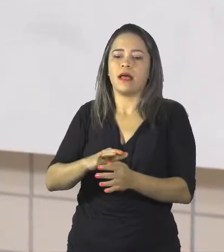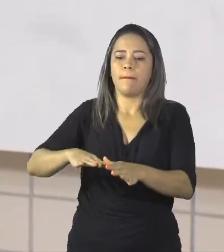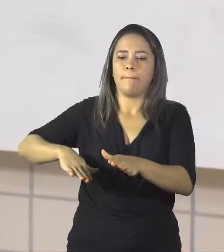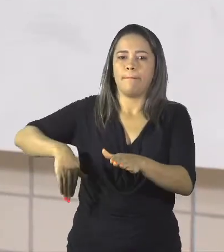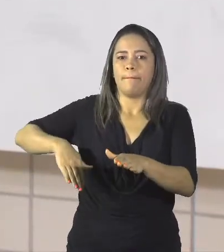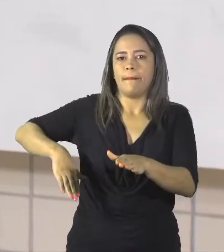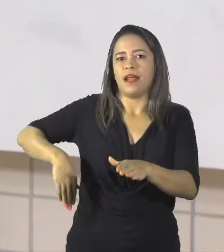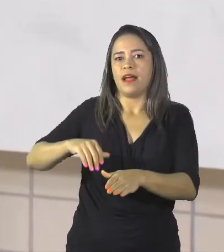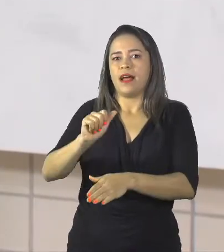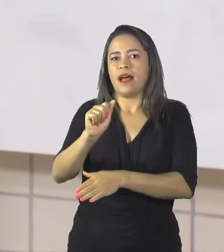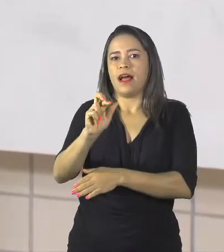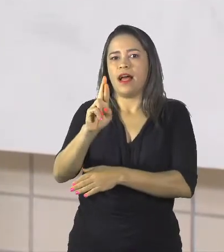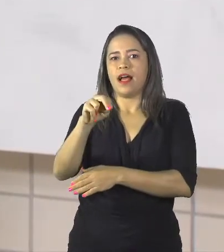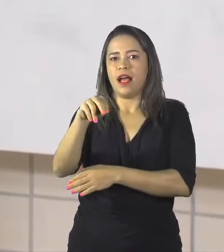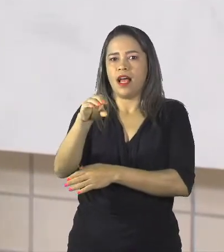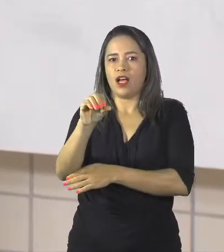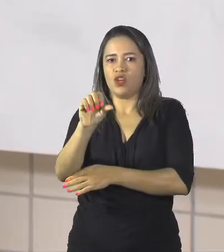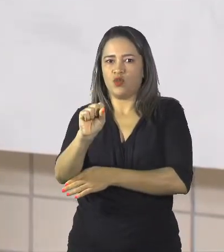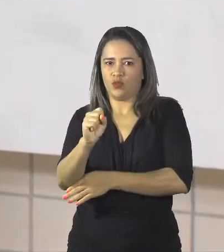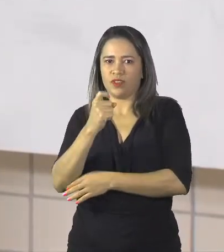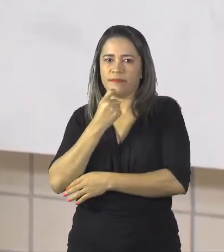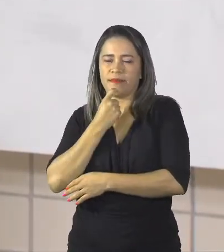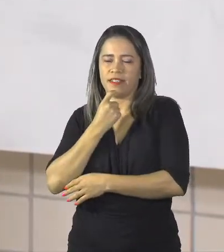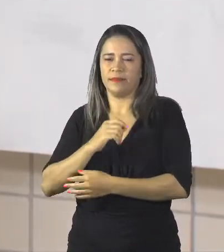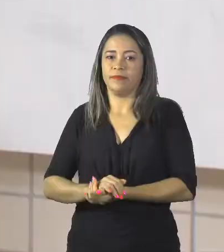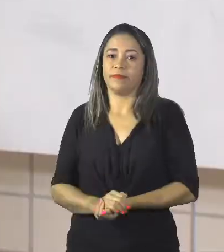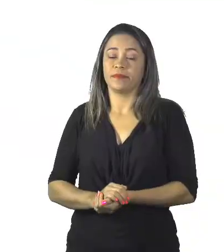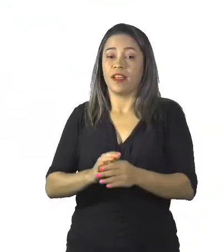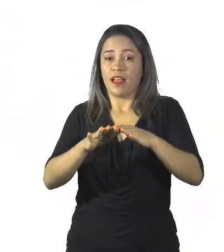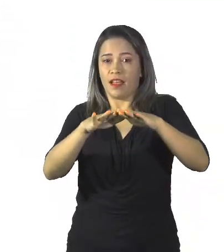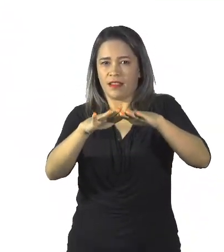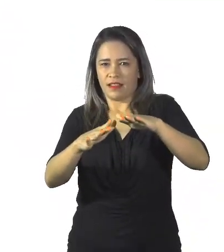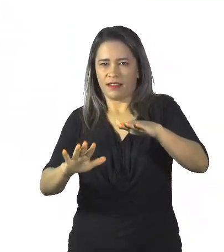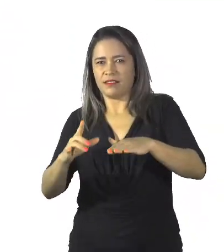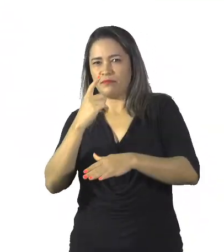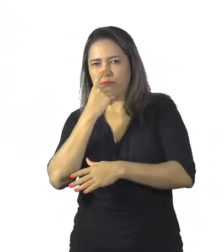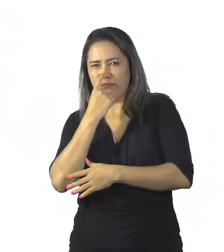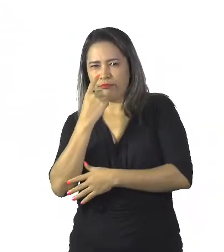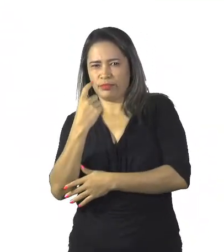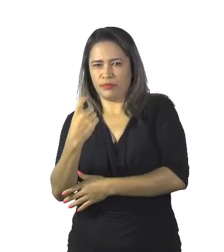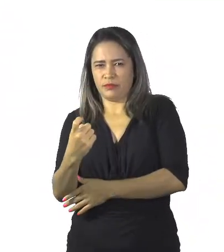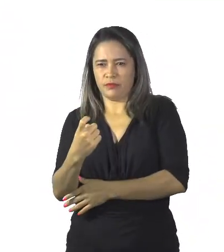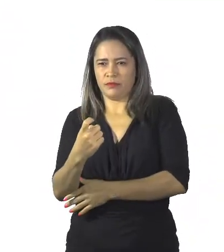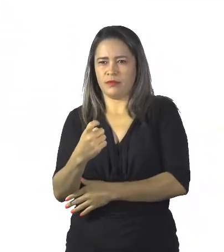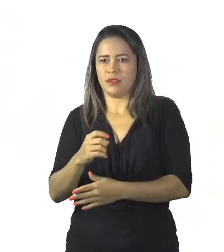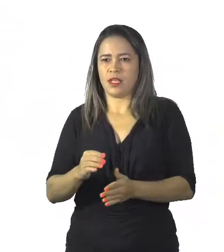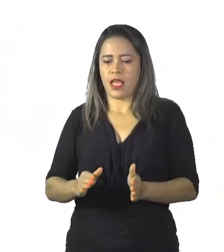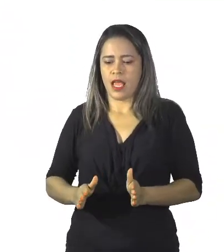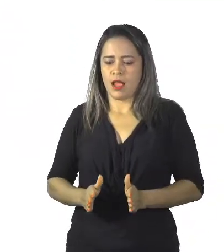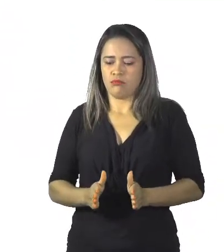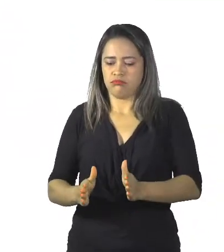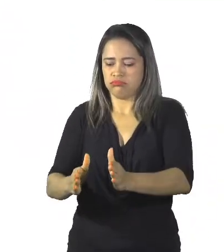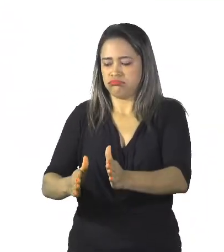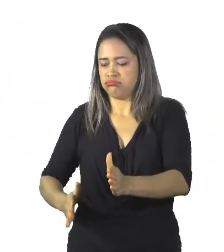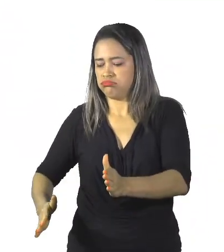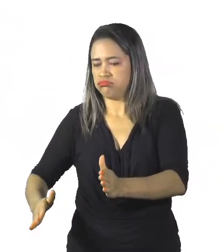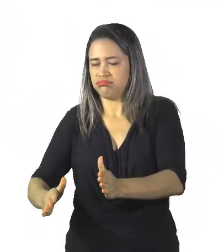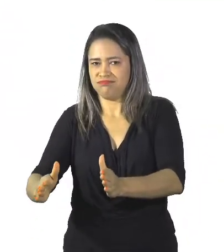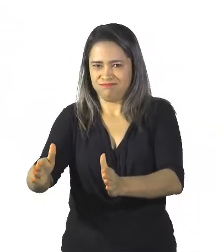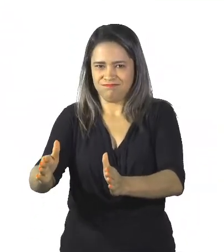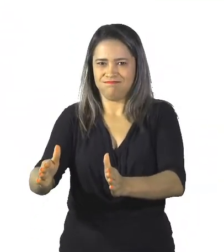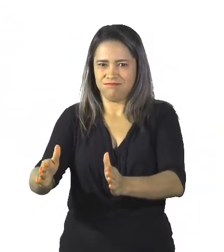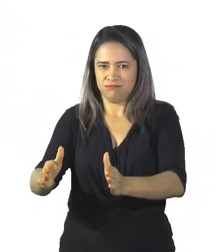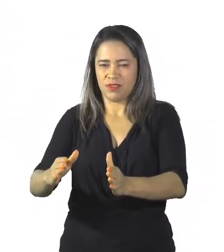Arnos. E a degradação e poluição ao longo do córrego Sussuapara, que aconteceu